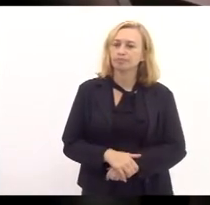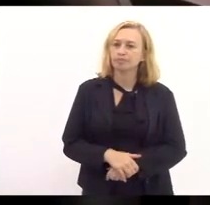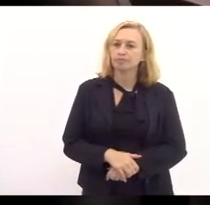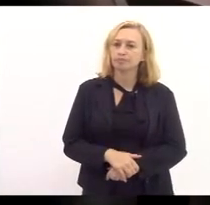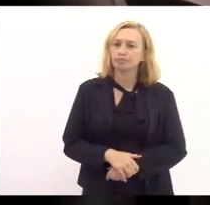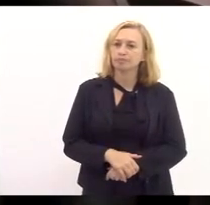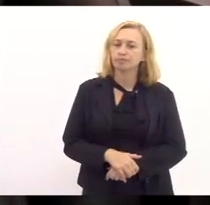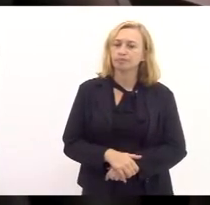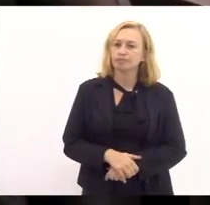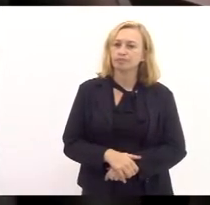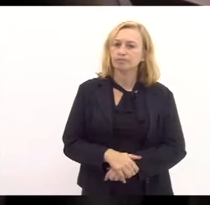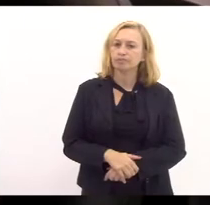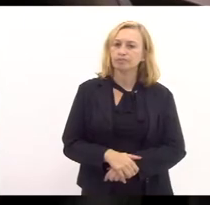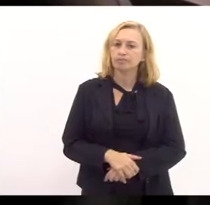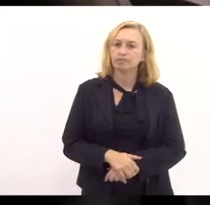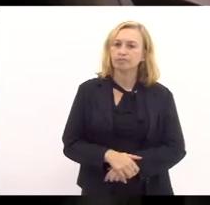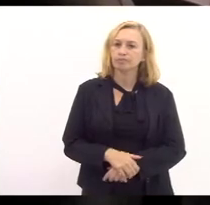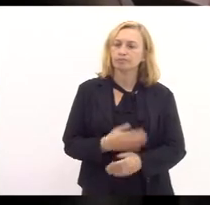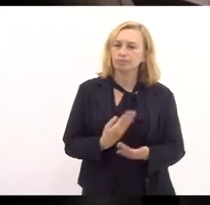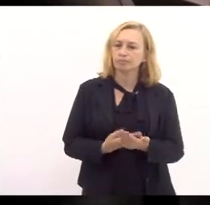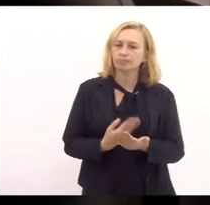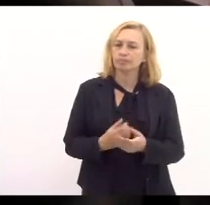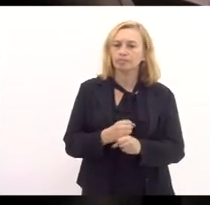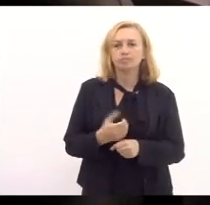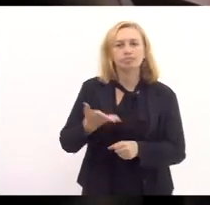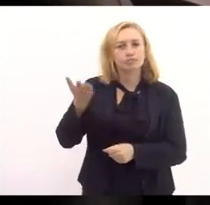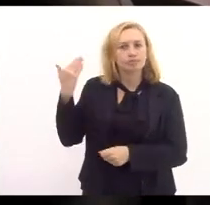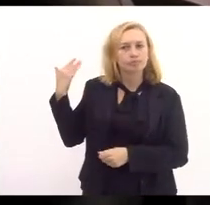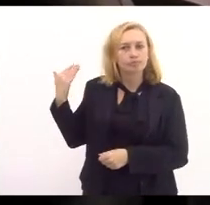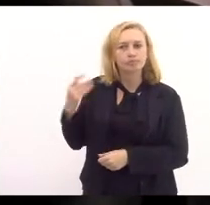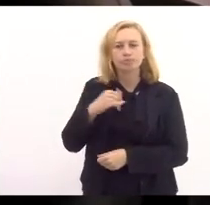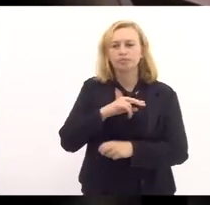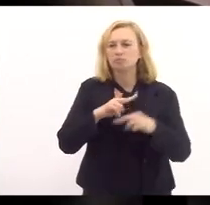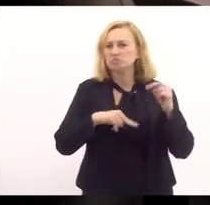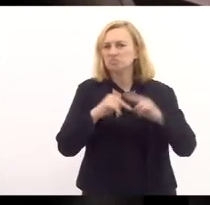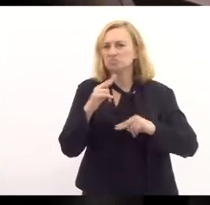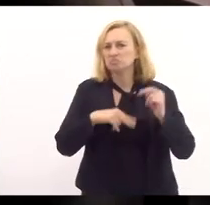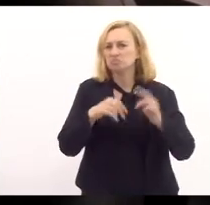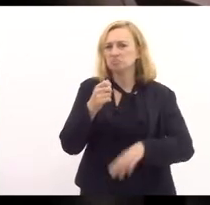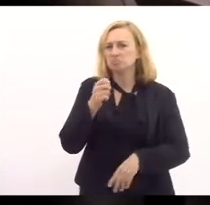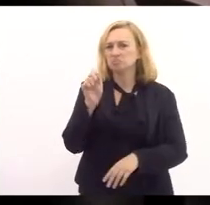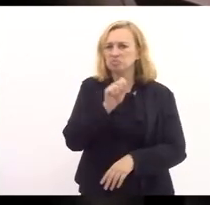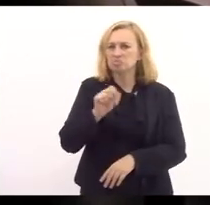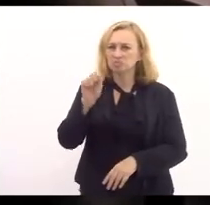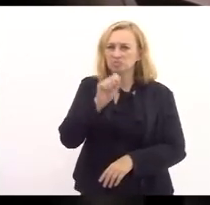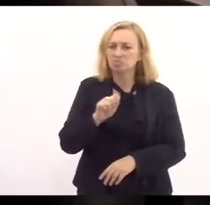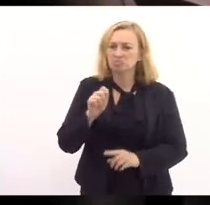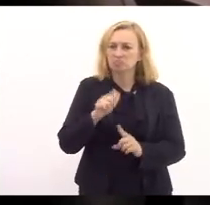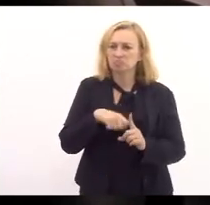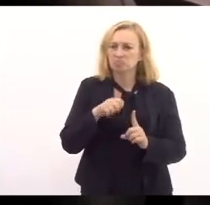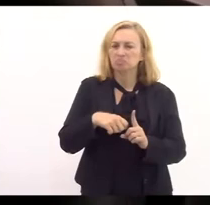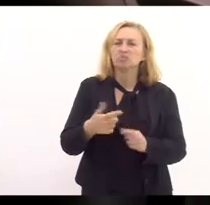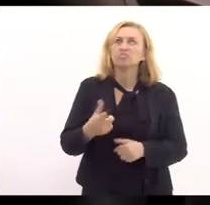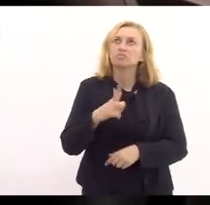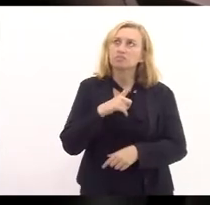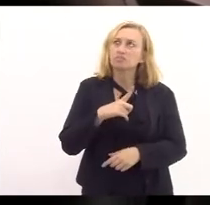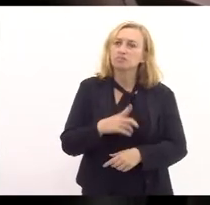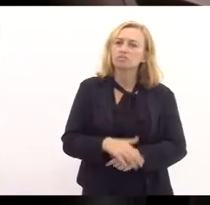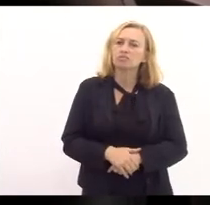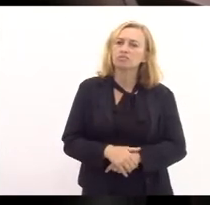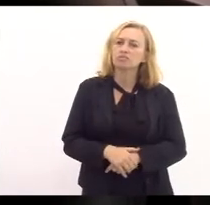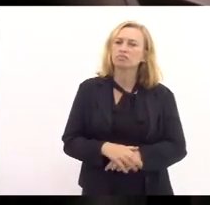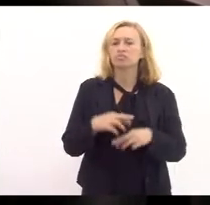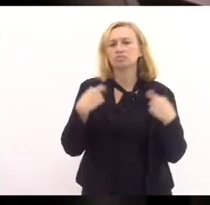até pretérito, né, ano passado, vamos dizer, no junho, agosto, ano passado, existem